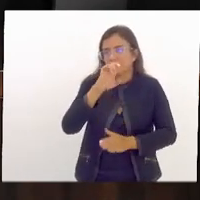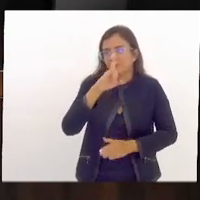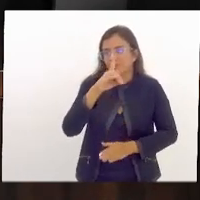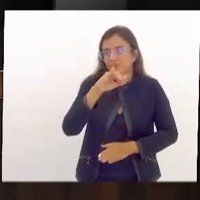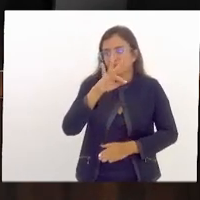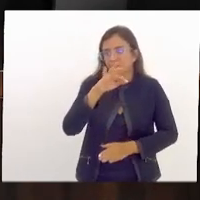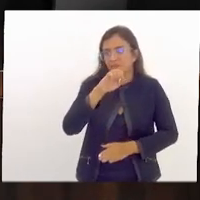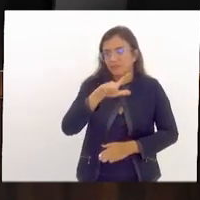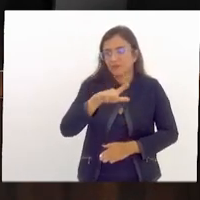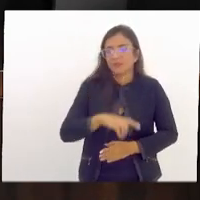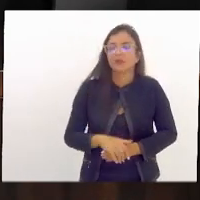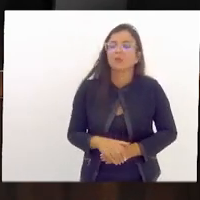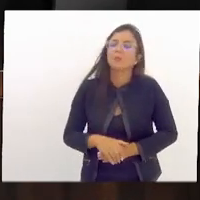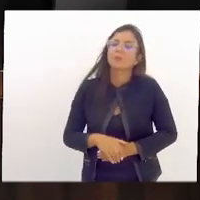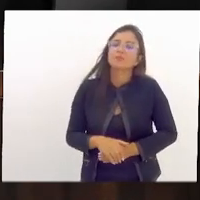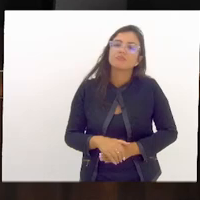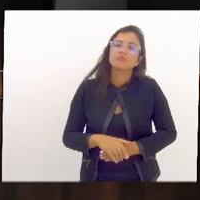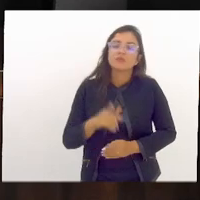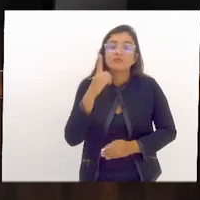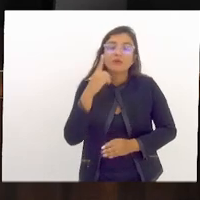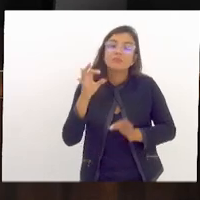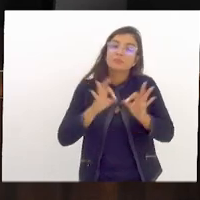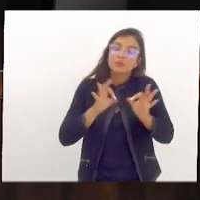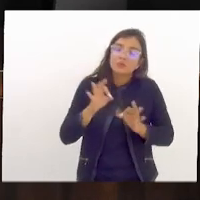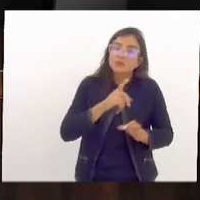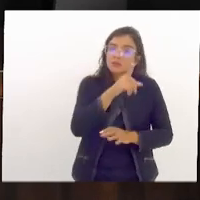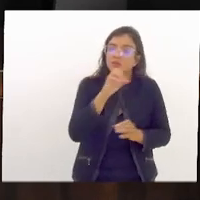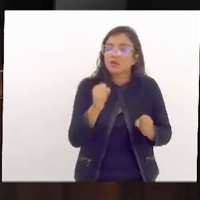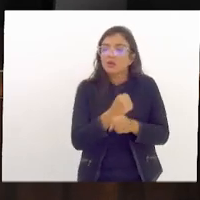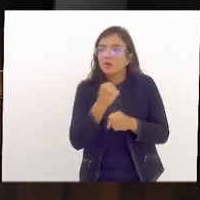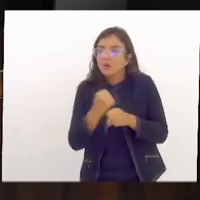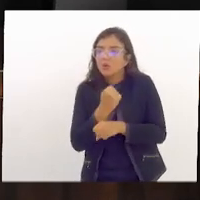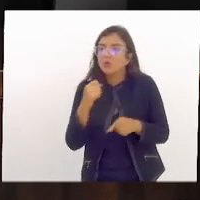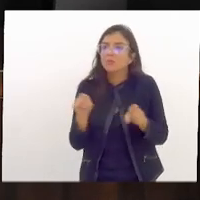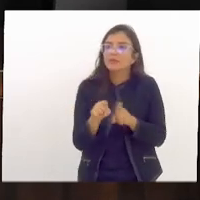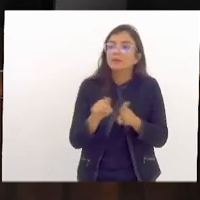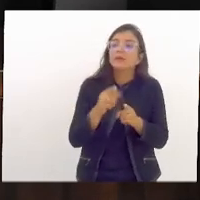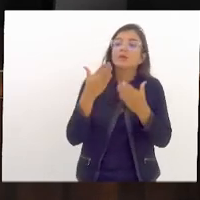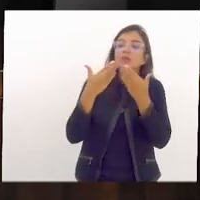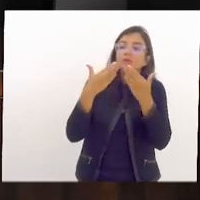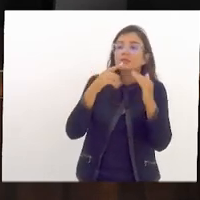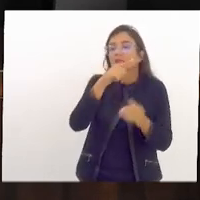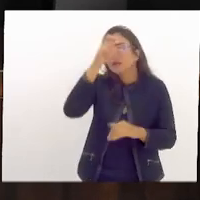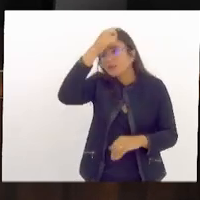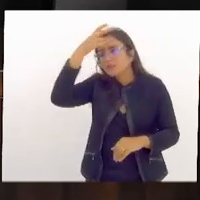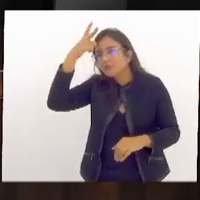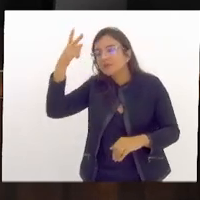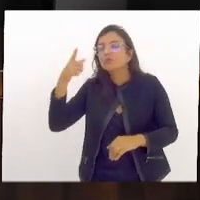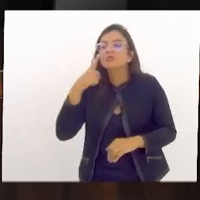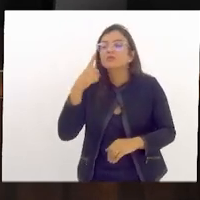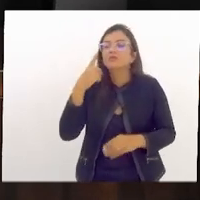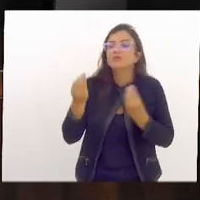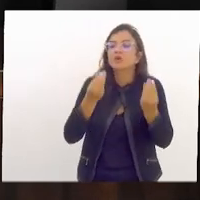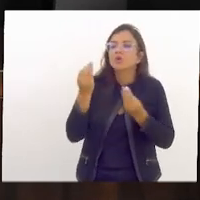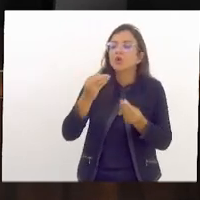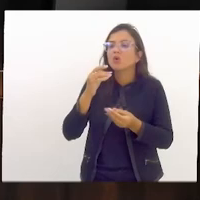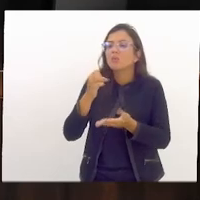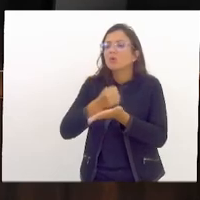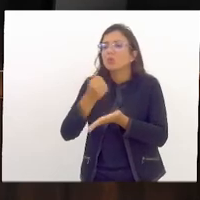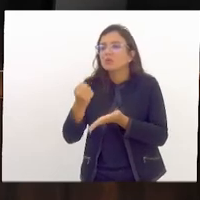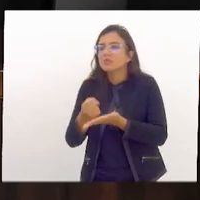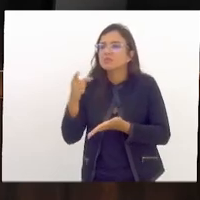do projeto da obra, e, ao mesmo tempo, vai também tentar, em diálogo com a Prefeitura, avançar no processo de contratação do serviço